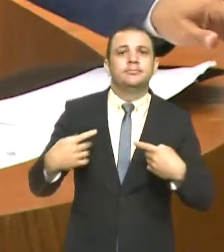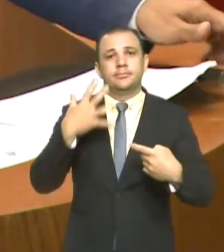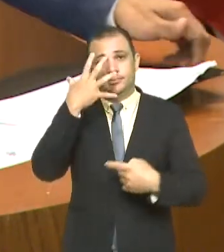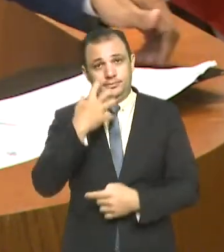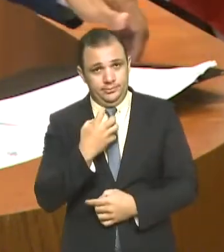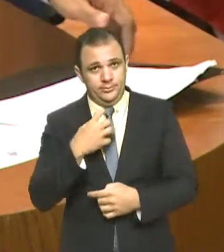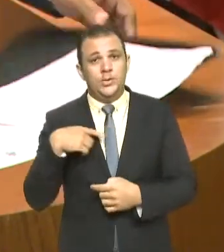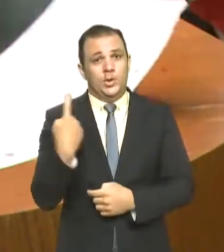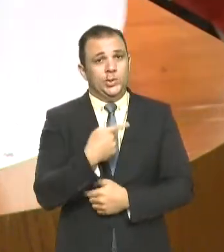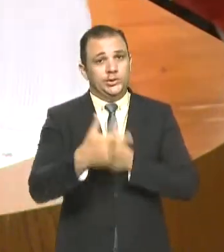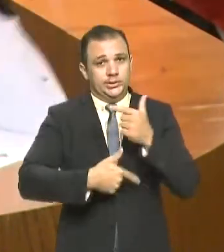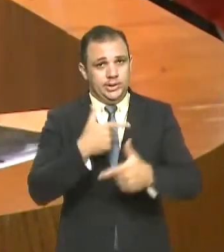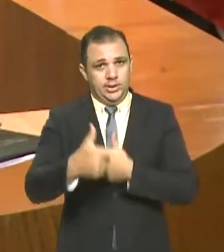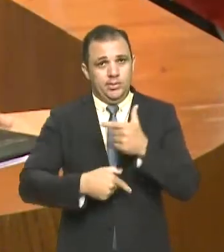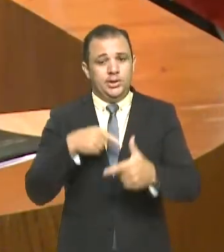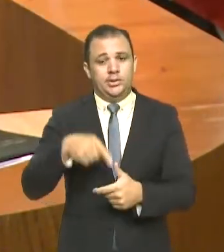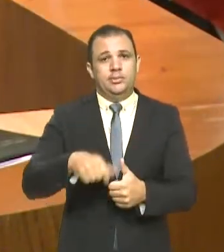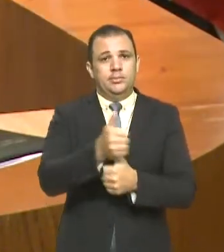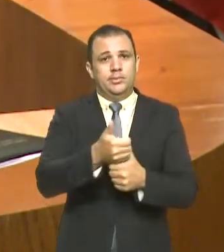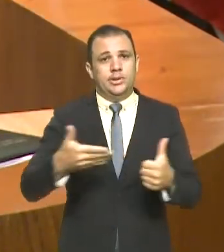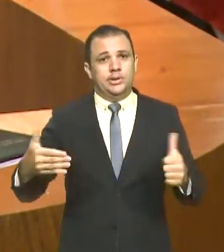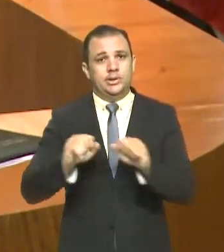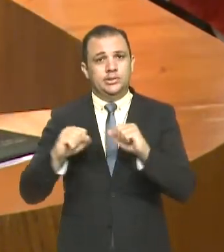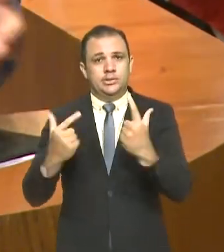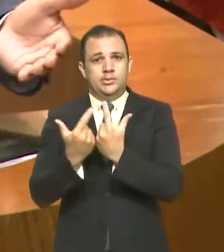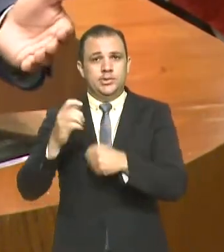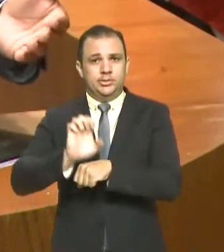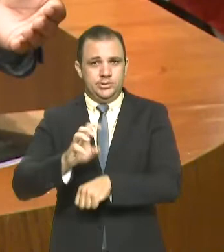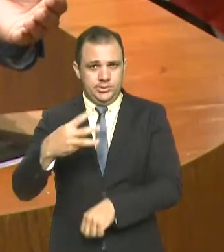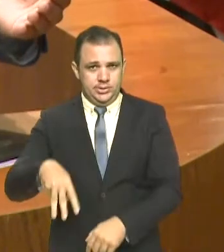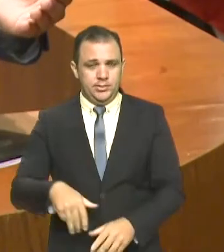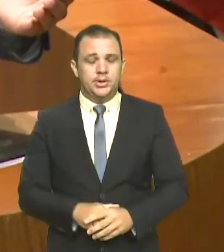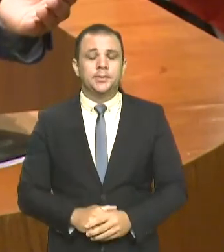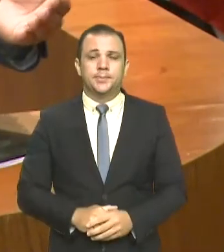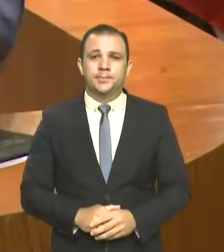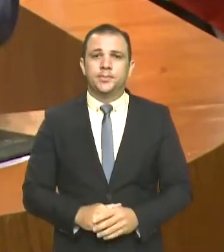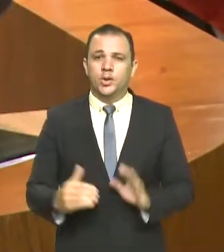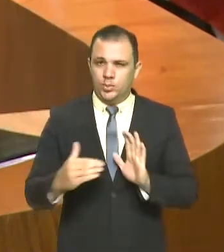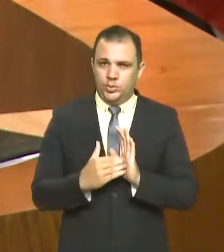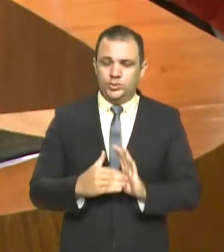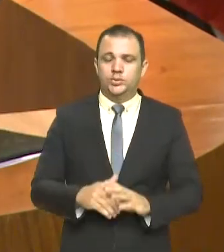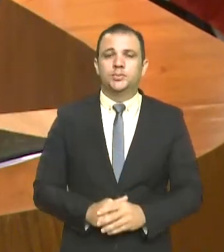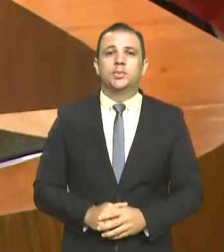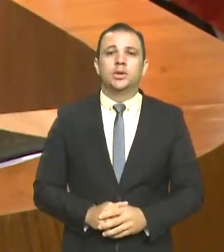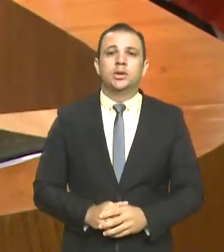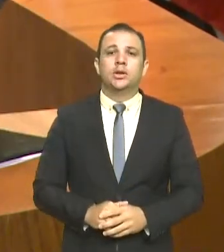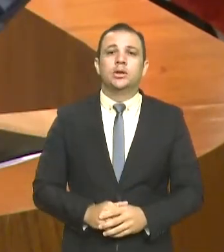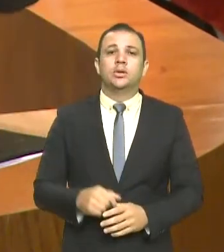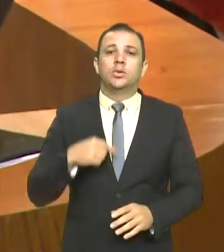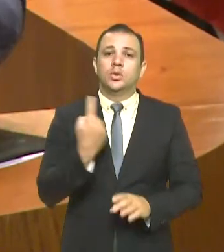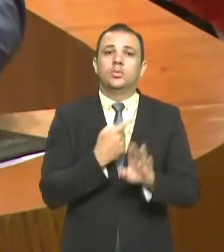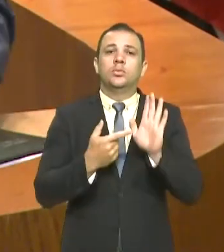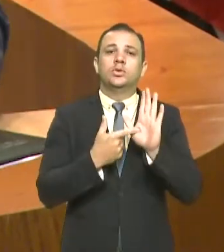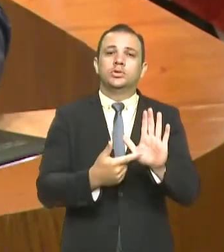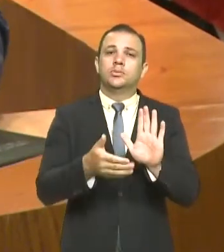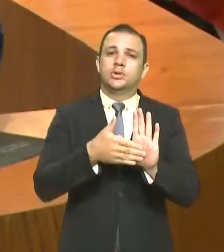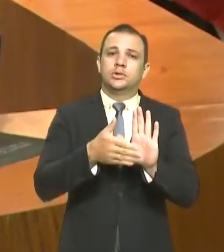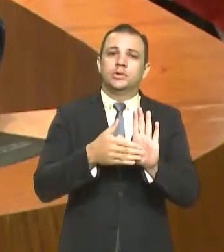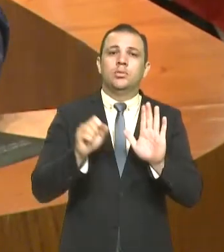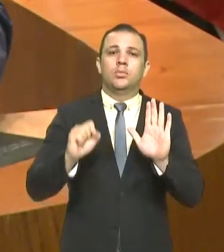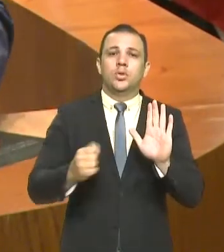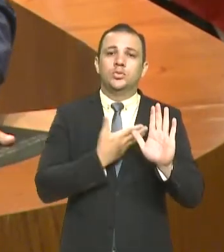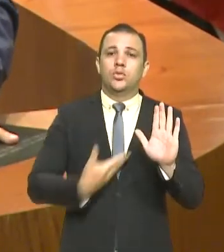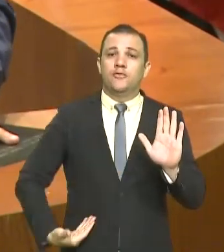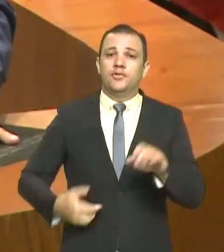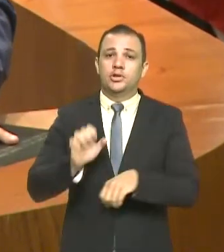no nosso mandato na Assembleia Legislativa do Estado do Maranhão. Por último, senhor presidente, apresentamos uma indicação para que o governo do